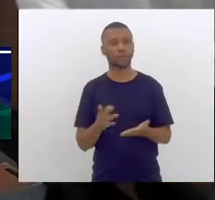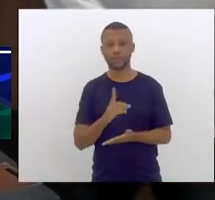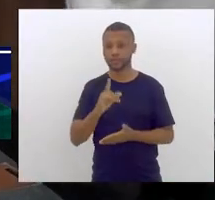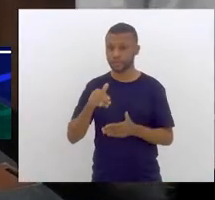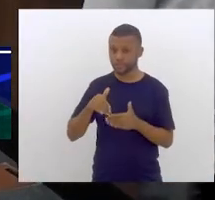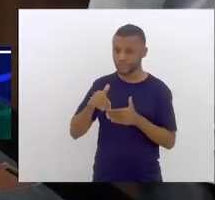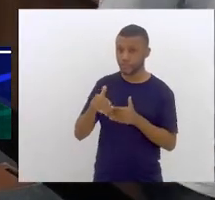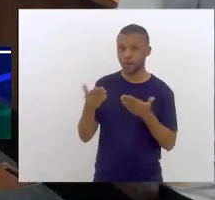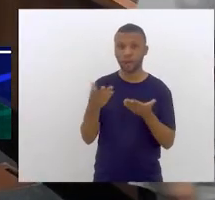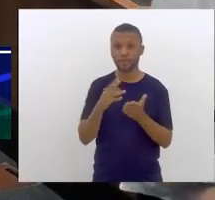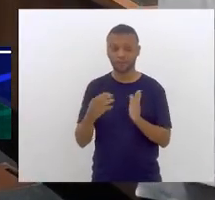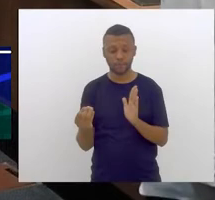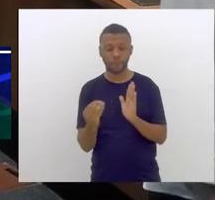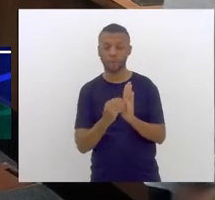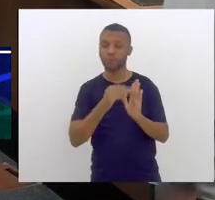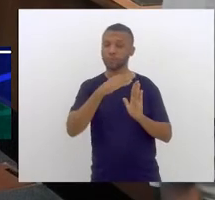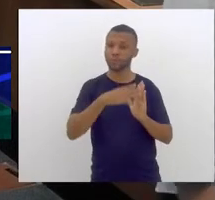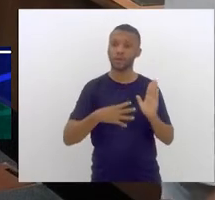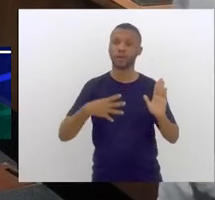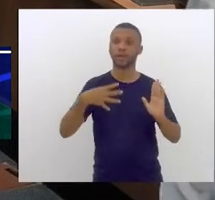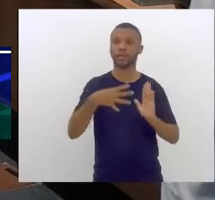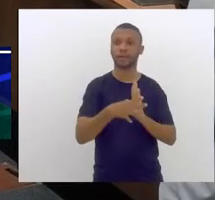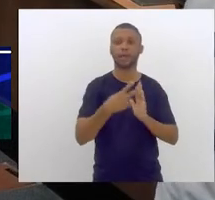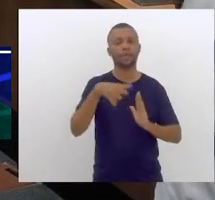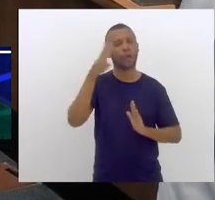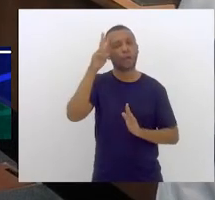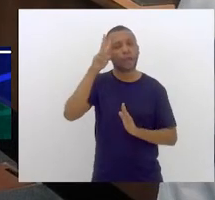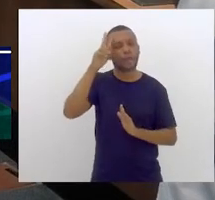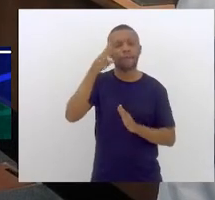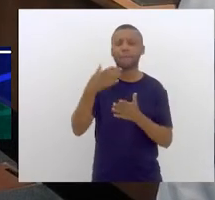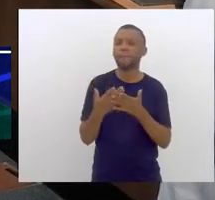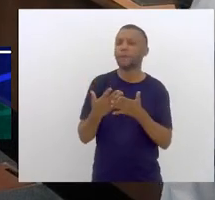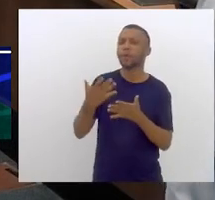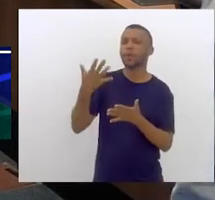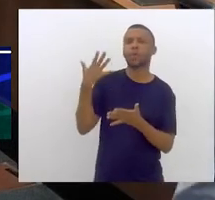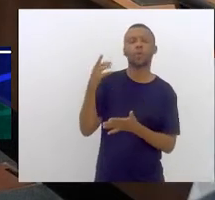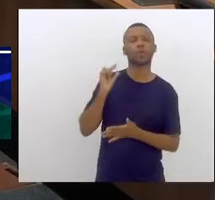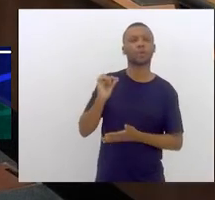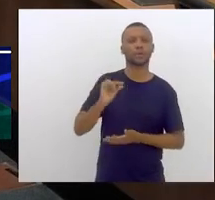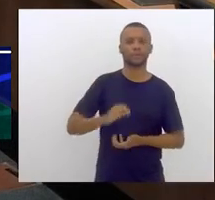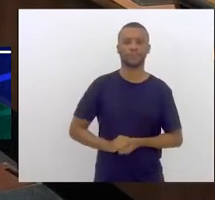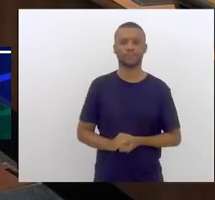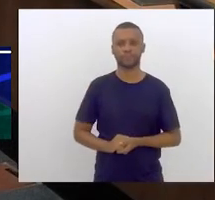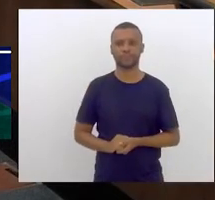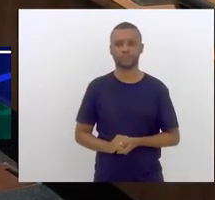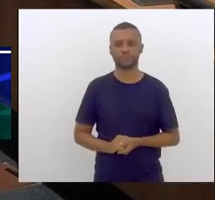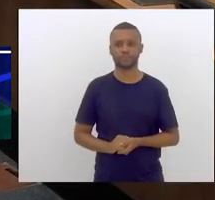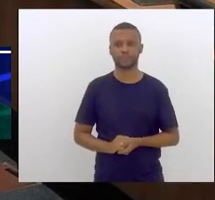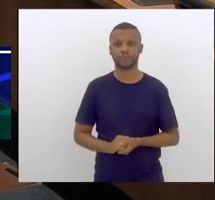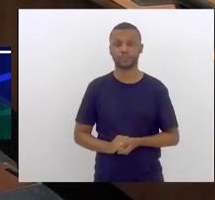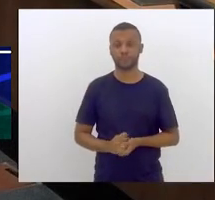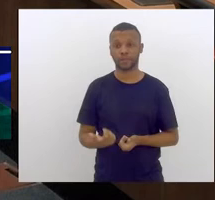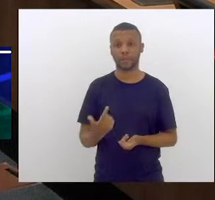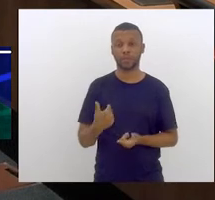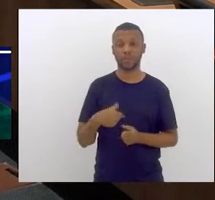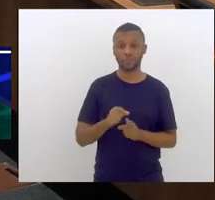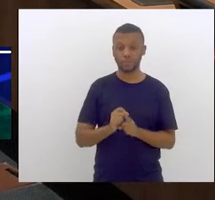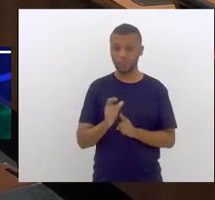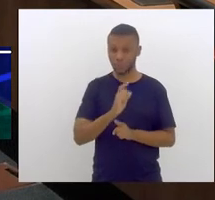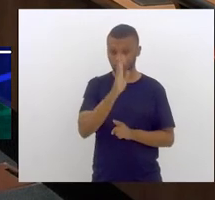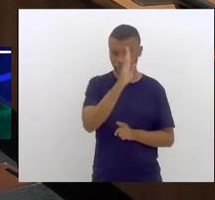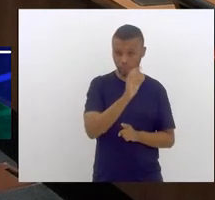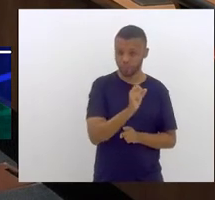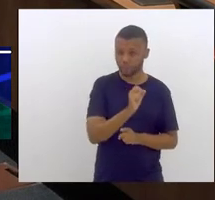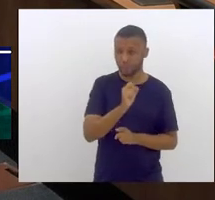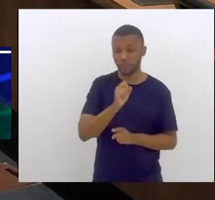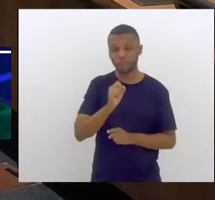agora vai ser incorporado no calendário, eu lembrava que eu tive exilado em Portugal,